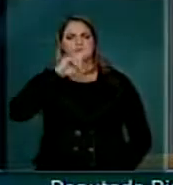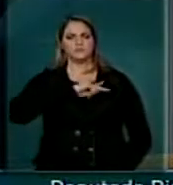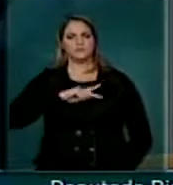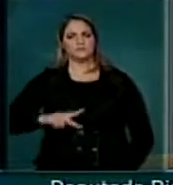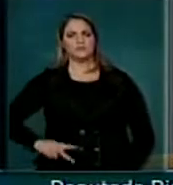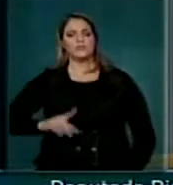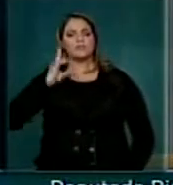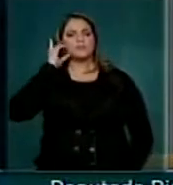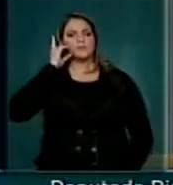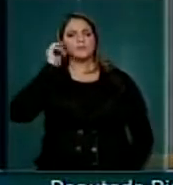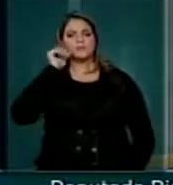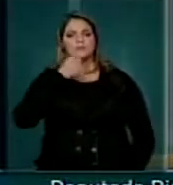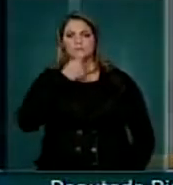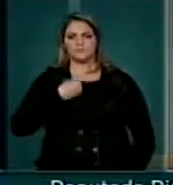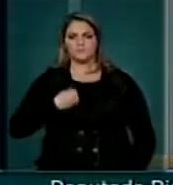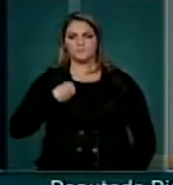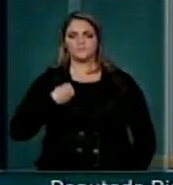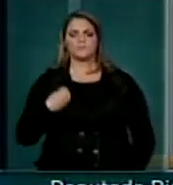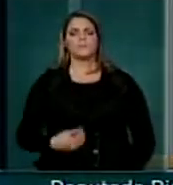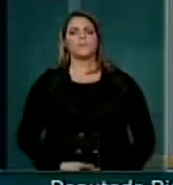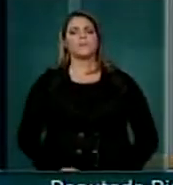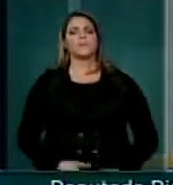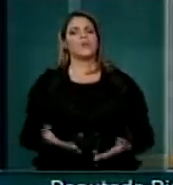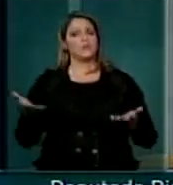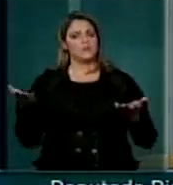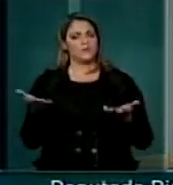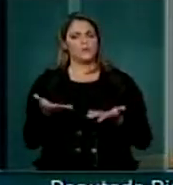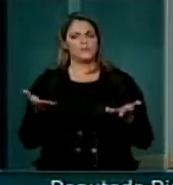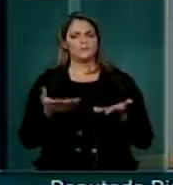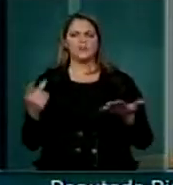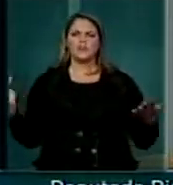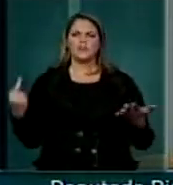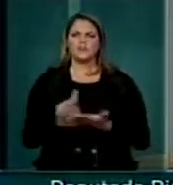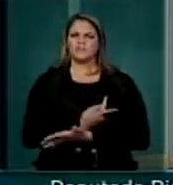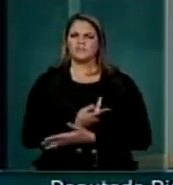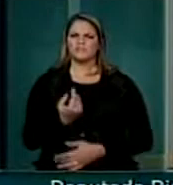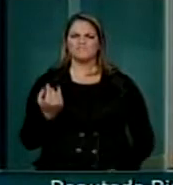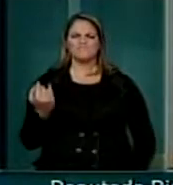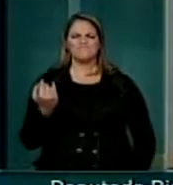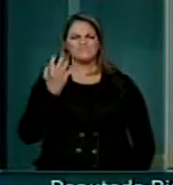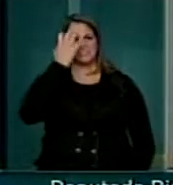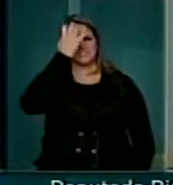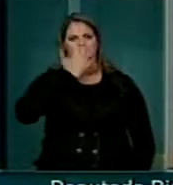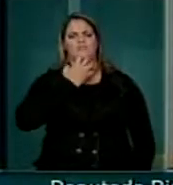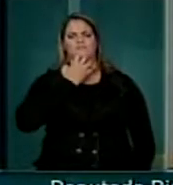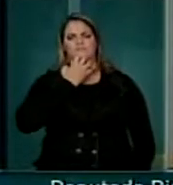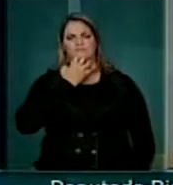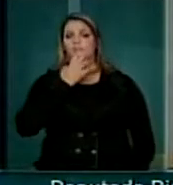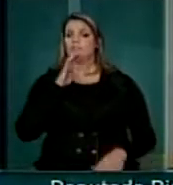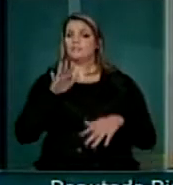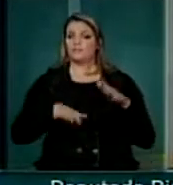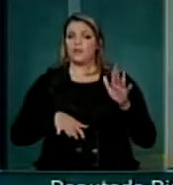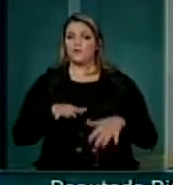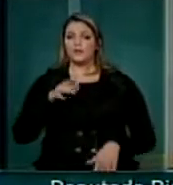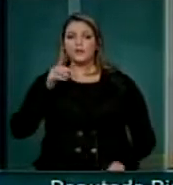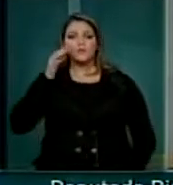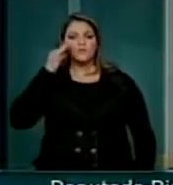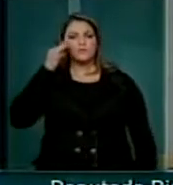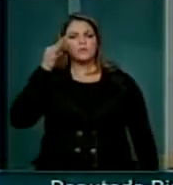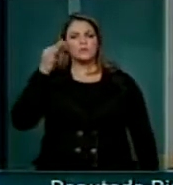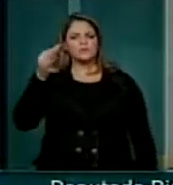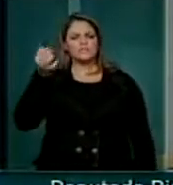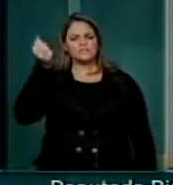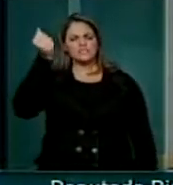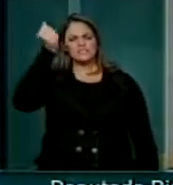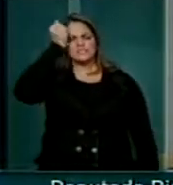deputados, o que ocorre hoje aqui é extremamente grave, sob pena de nos arrependermos